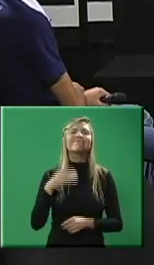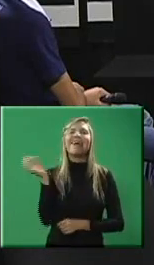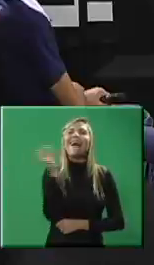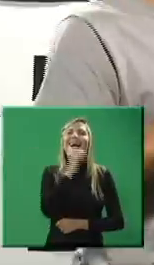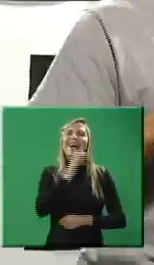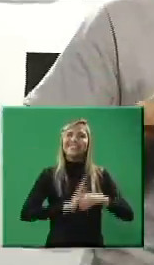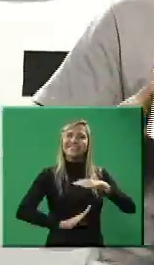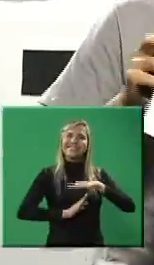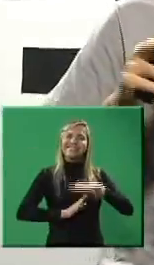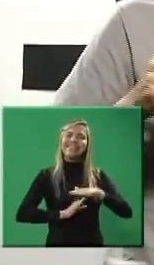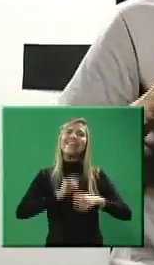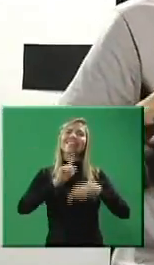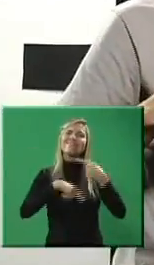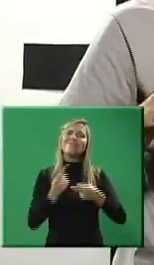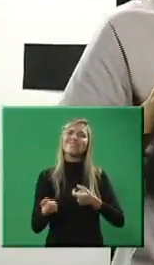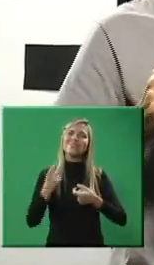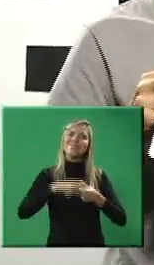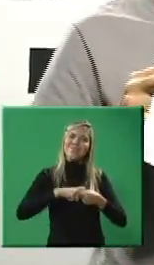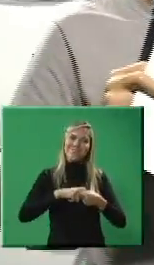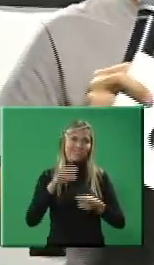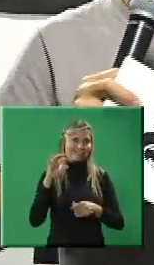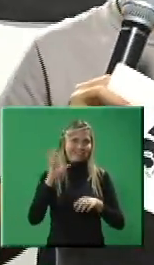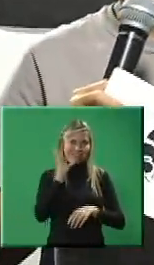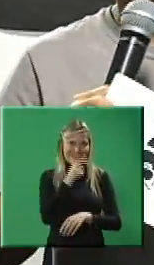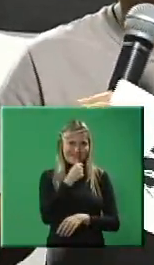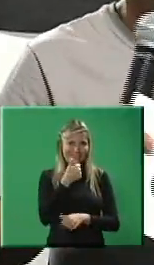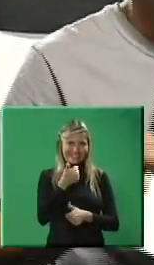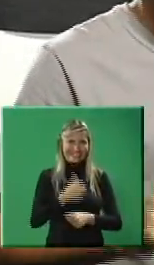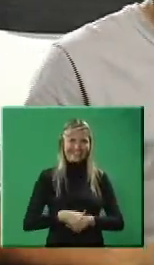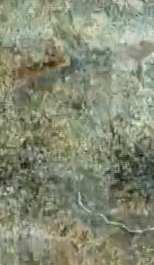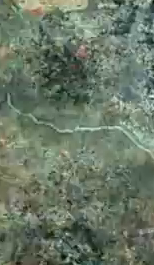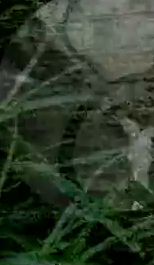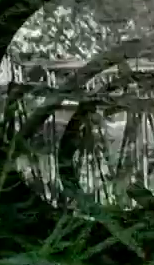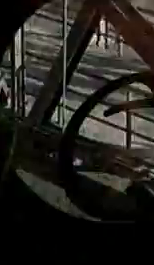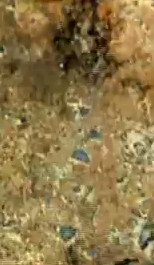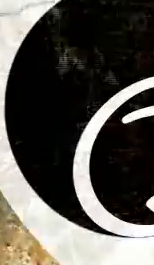rápido intervalo, daqui a pouquinho a gente volta, não demora não, até já.